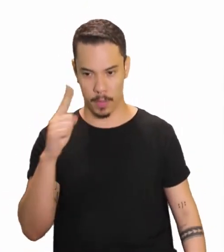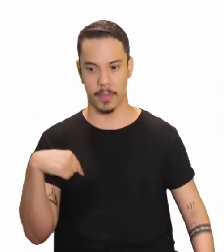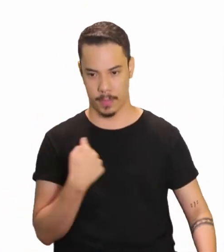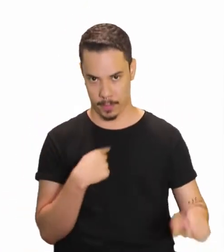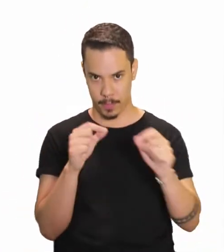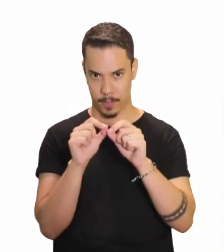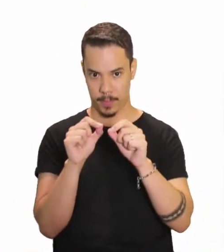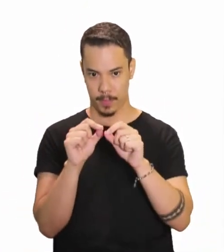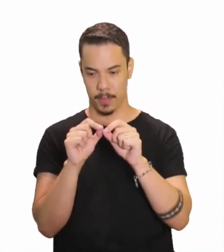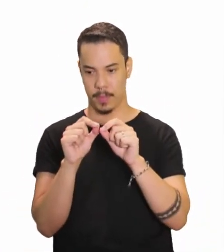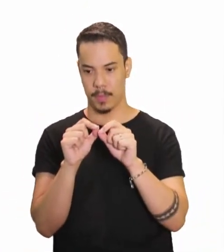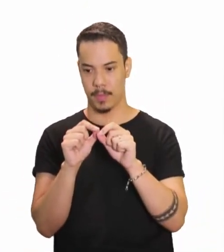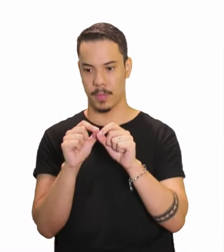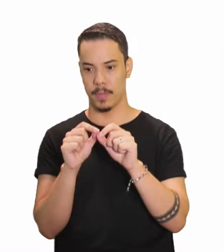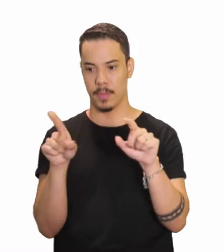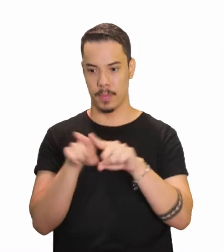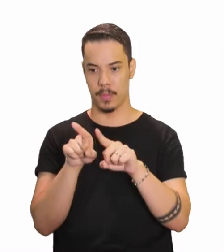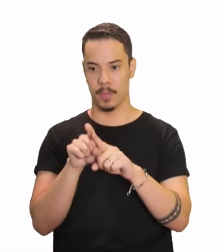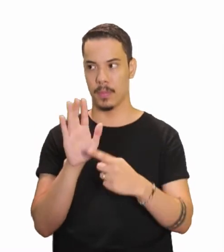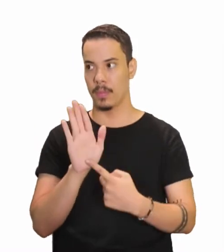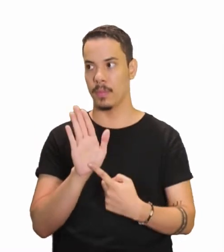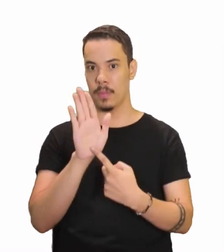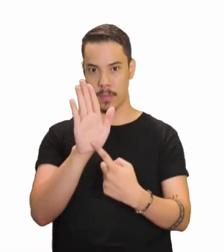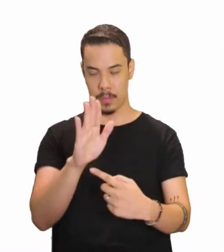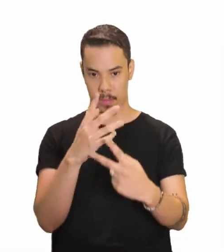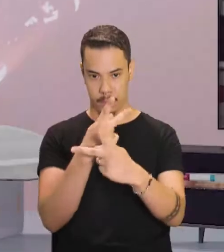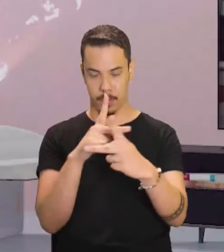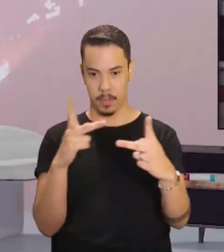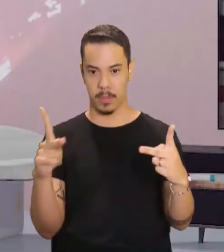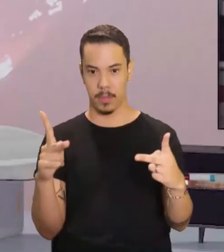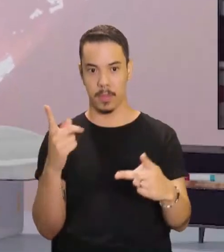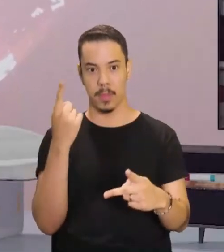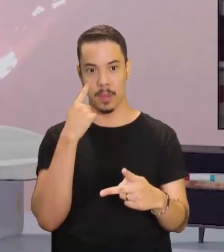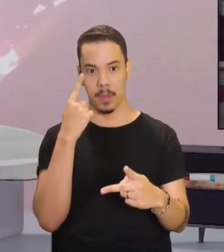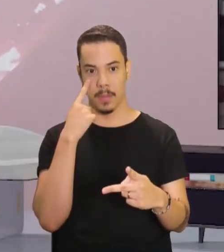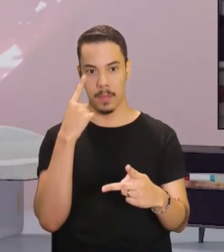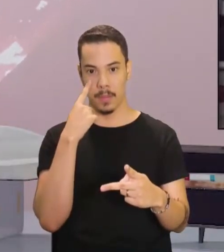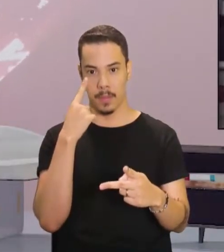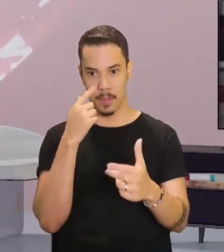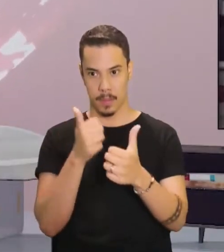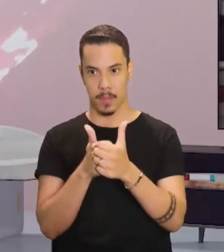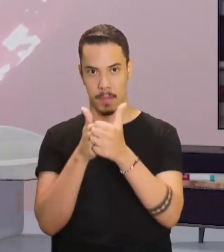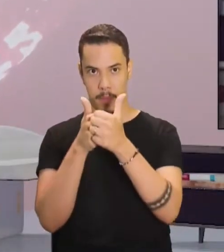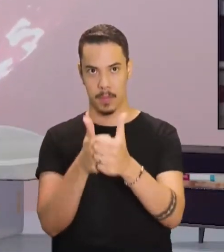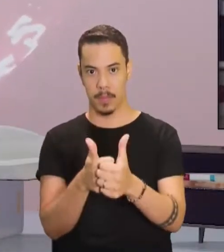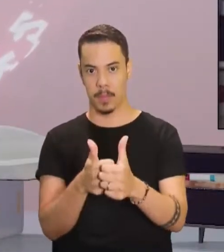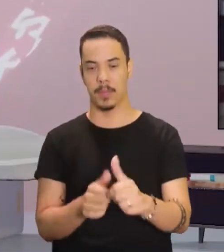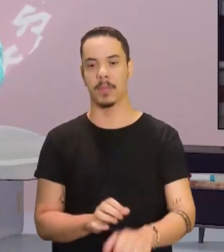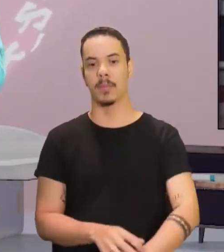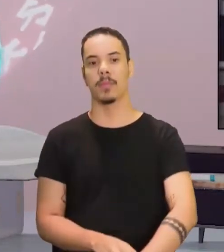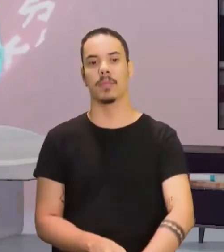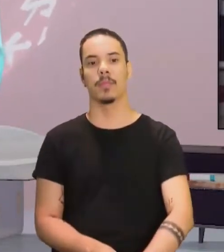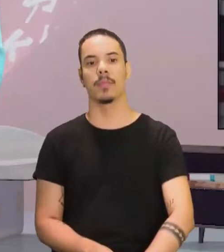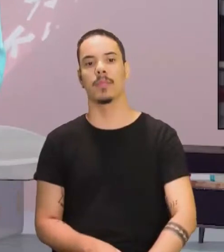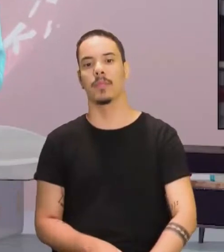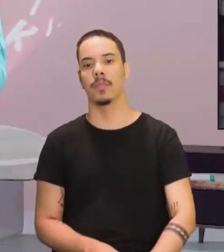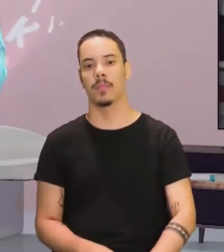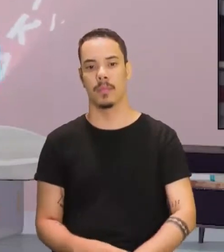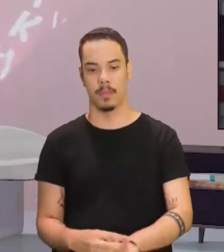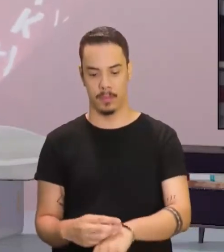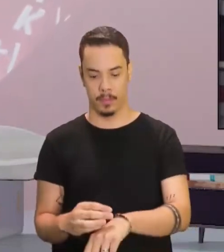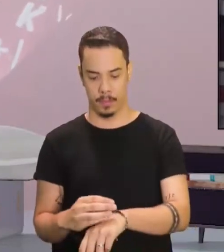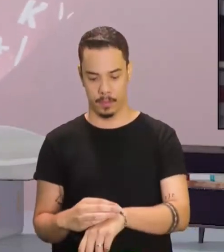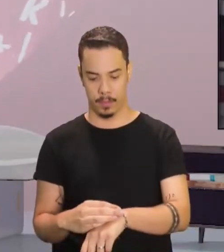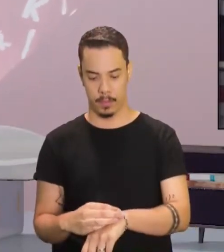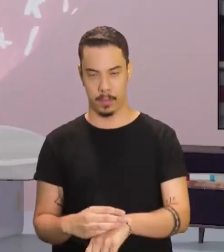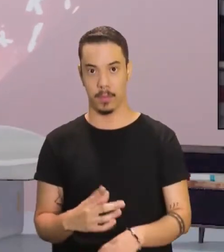pronunciar isso e mostrar para o nosso estudante ver. E aí você vai acompanhar aí também, tá bom? Olha lá. Primeira coisa, vejam que nós